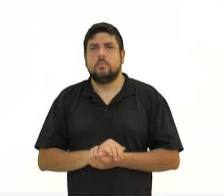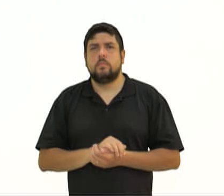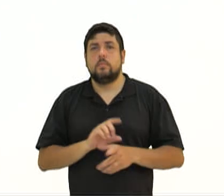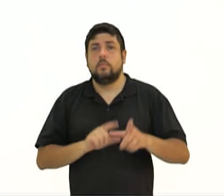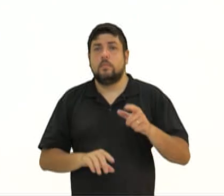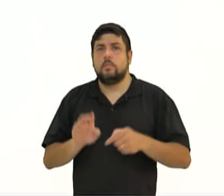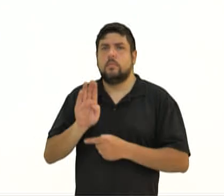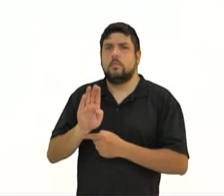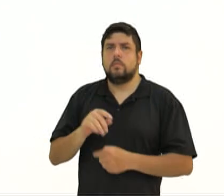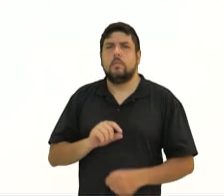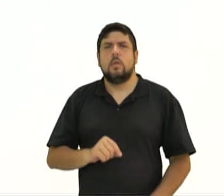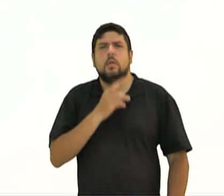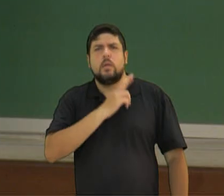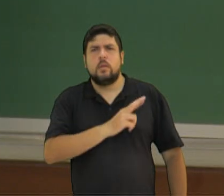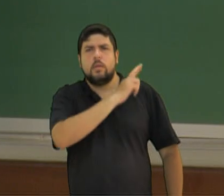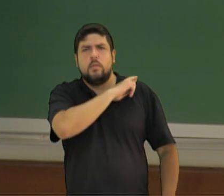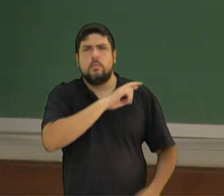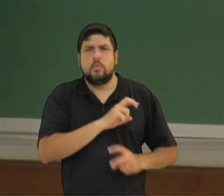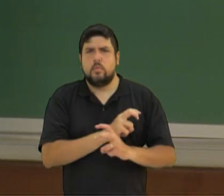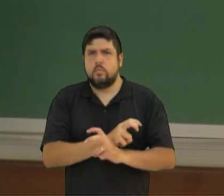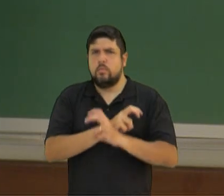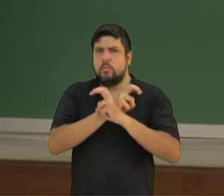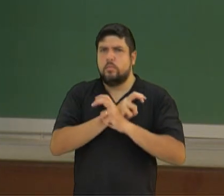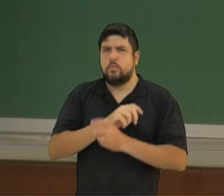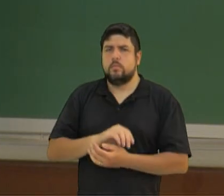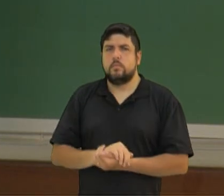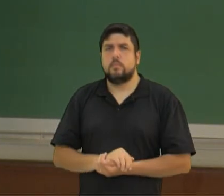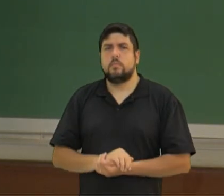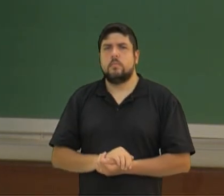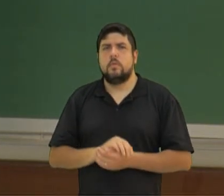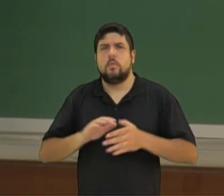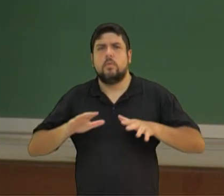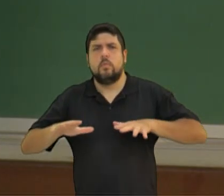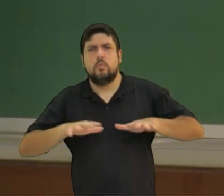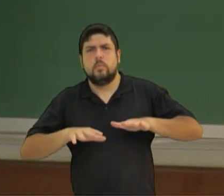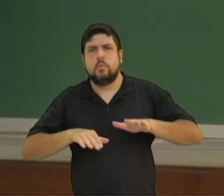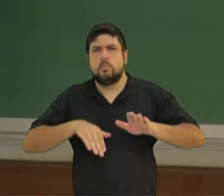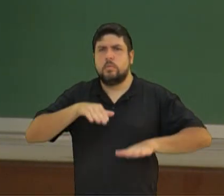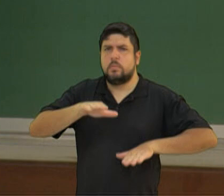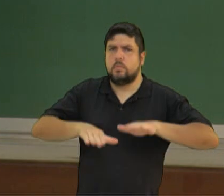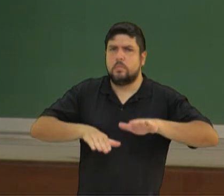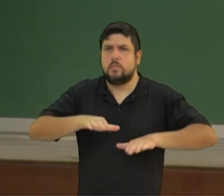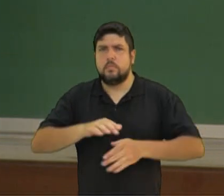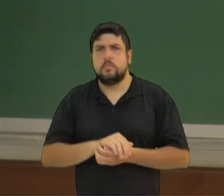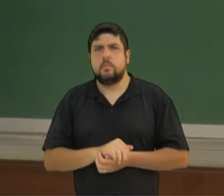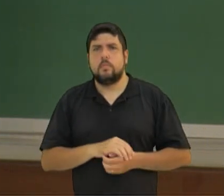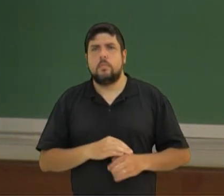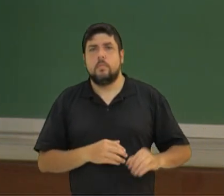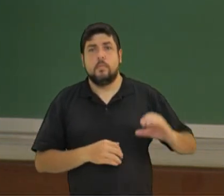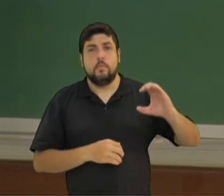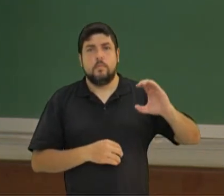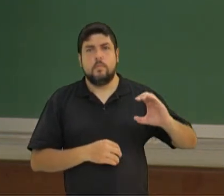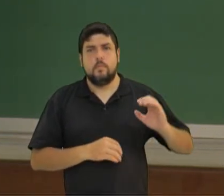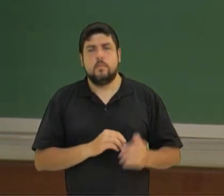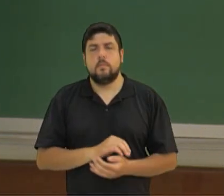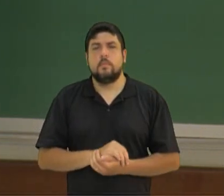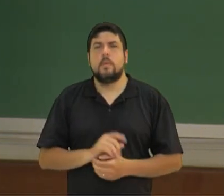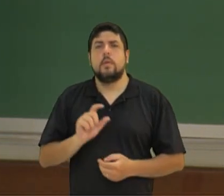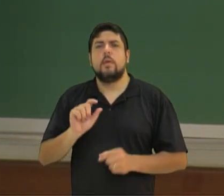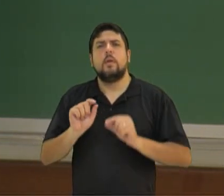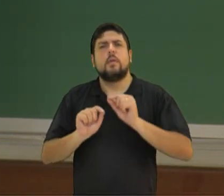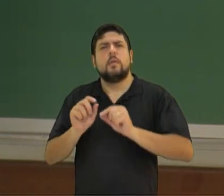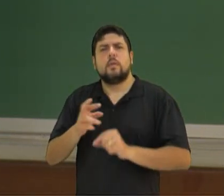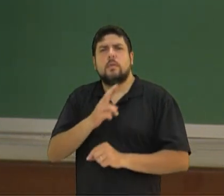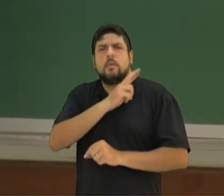Quem é responsável com os ossos e as articulações pela locomoção do nosso corpo? E quem, letra C, é